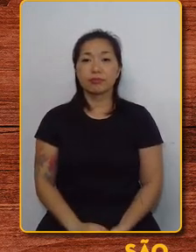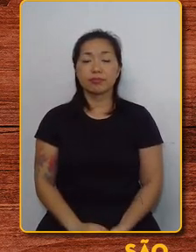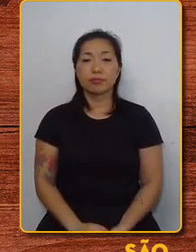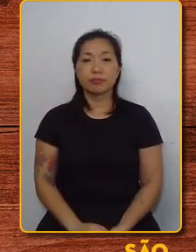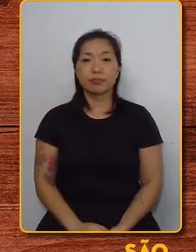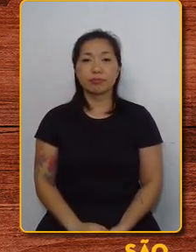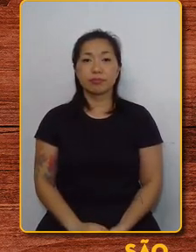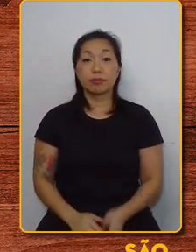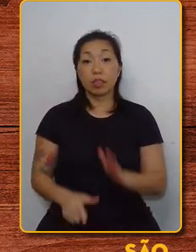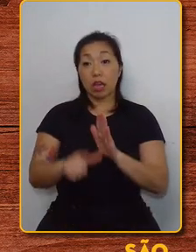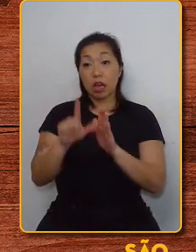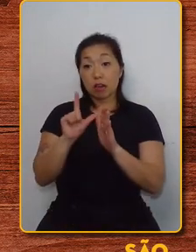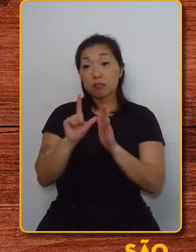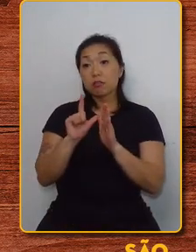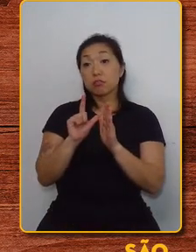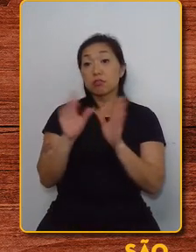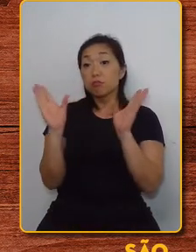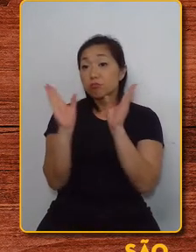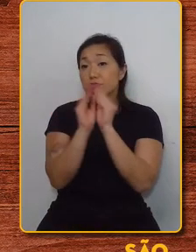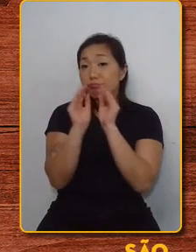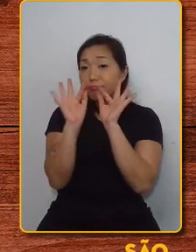Antes da gente passar as considerações finais.